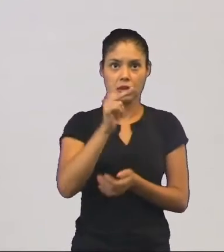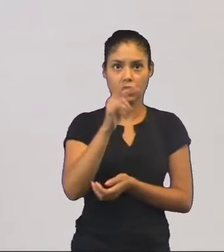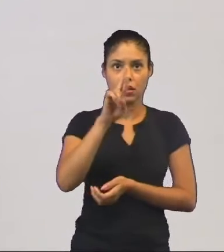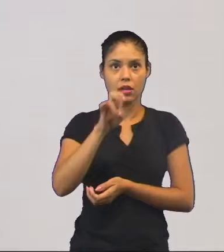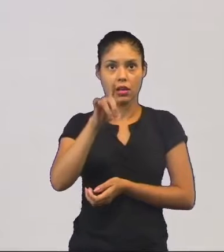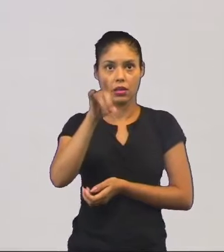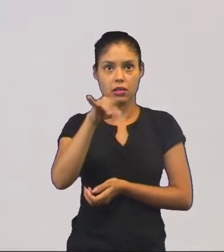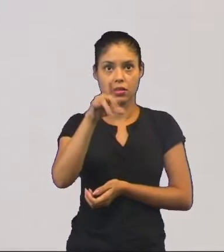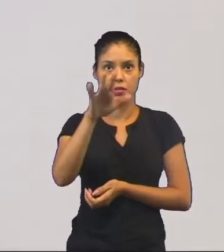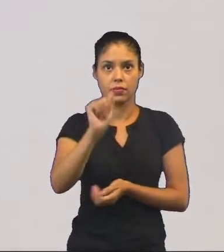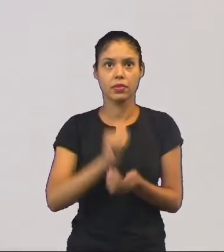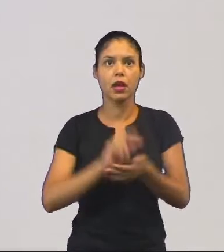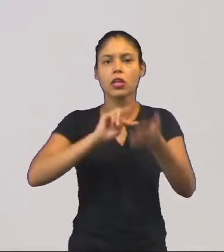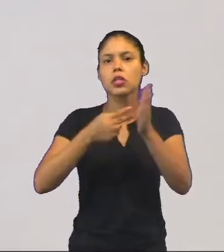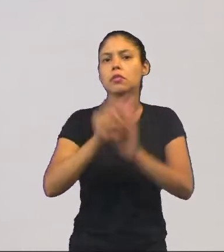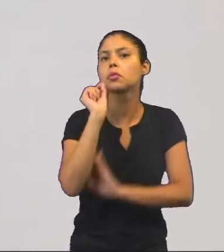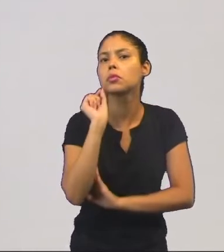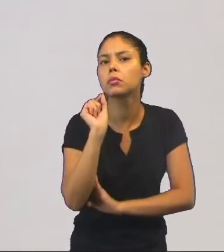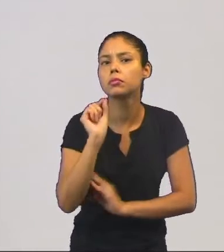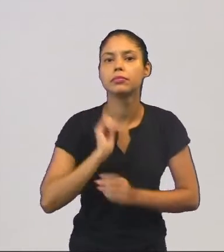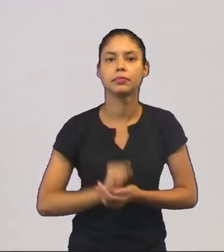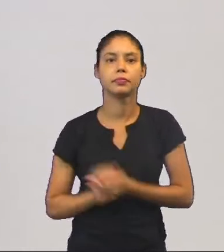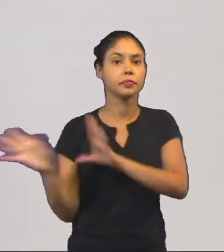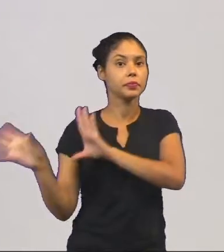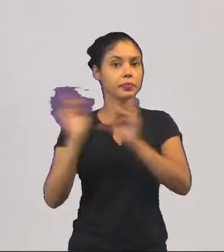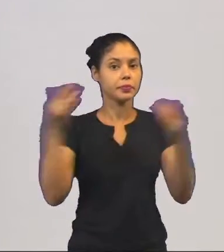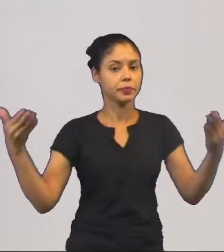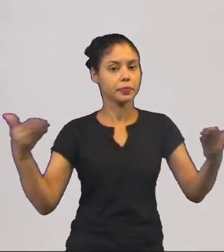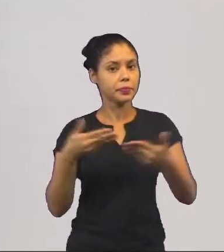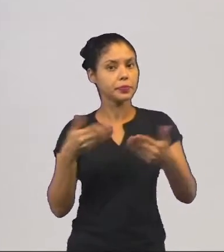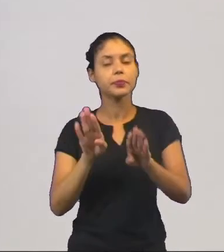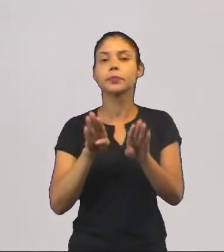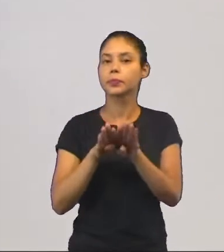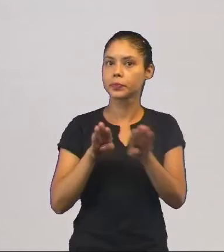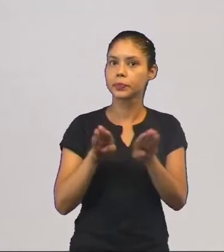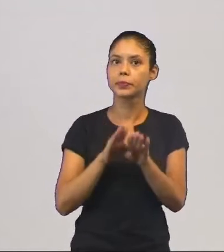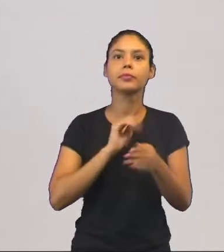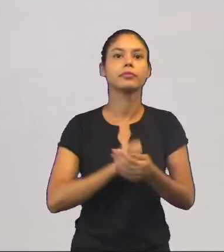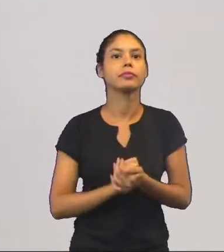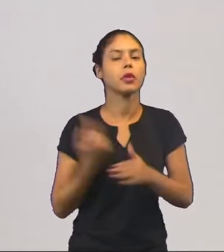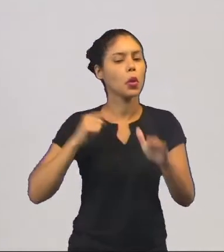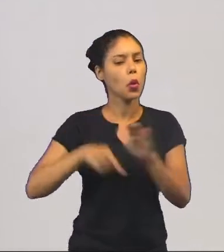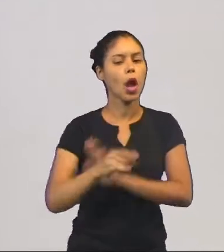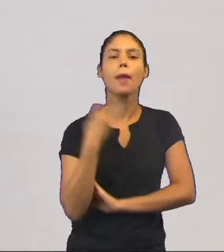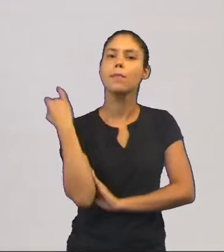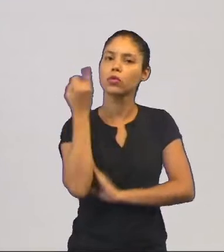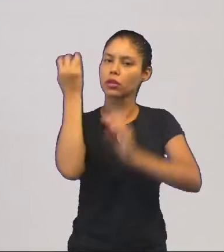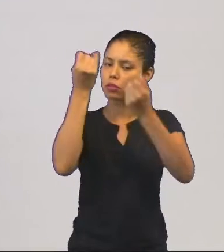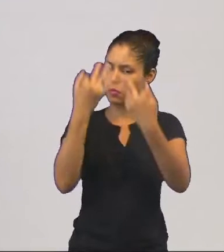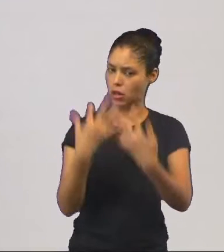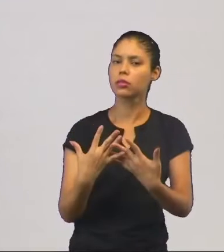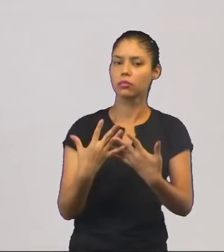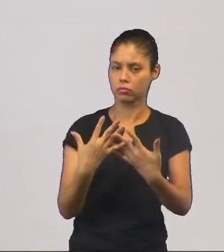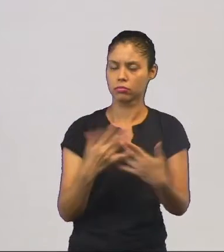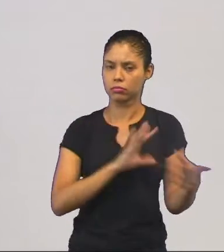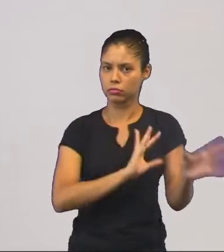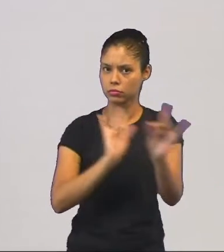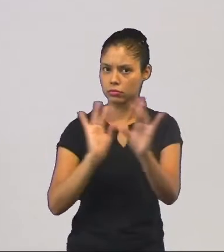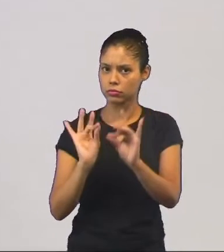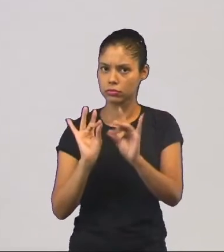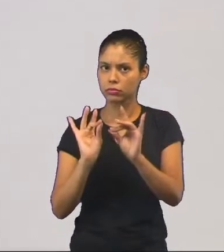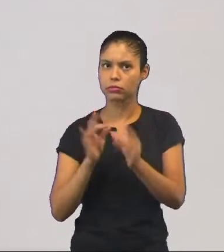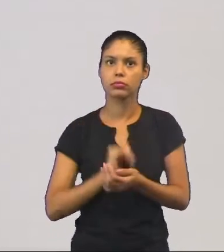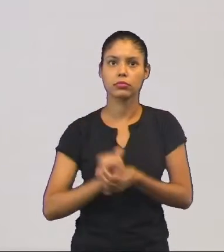hierarquizada. Isso implica dizer o quê? Vou me reportar agora também para fundamentar essa explicação de vocês